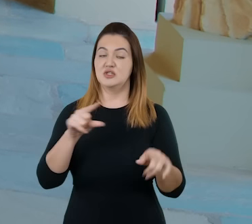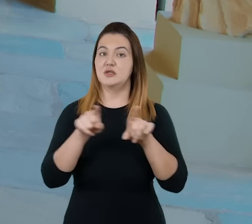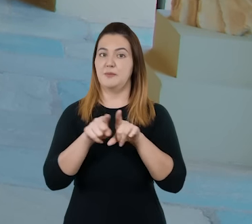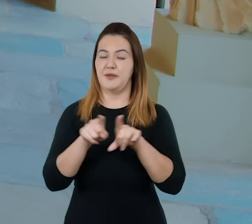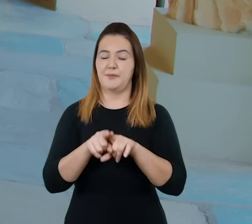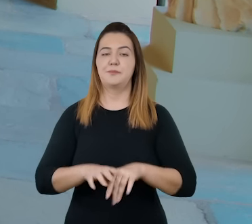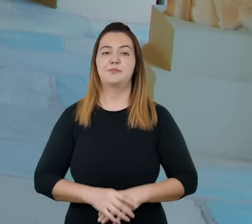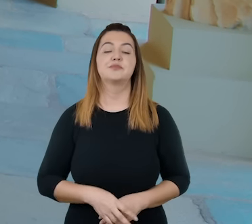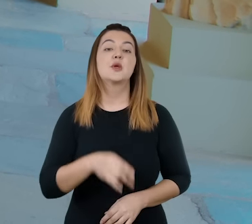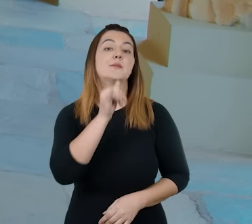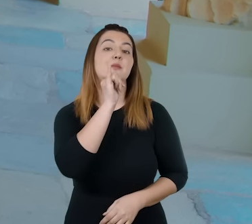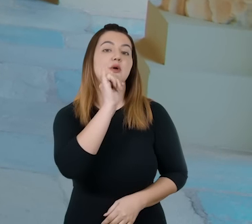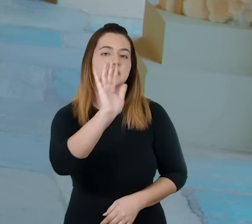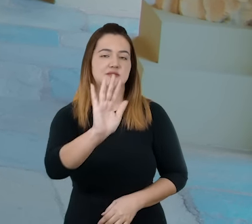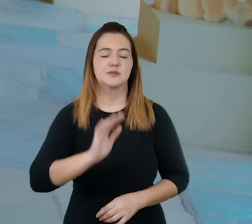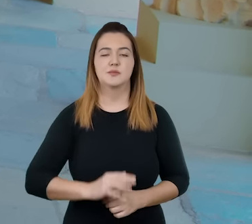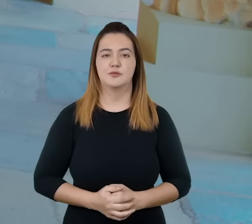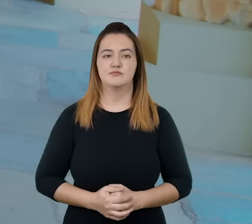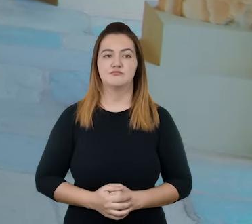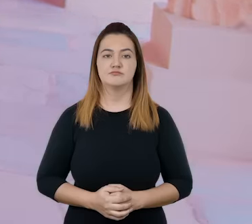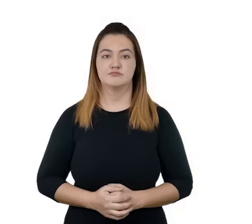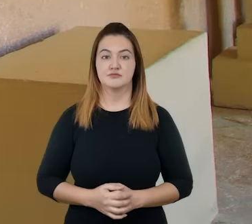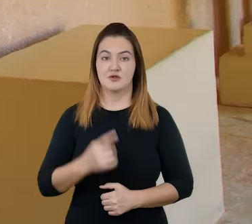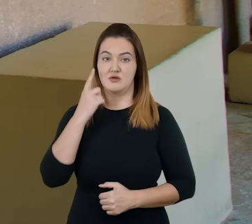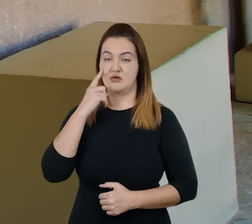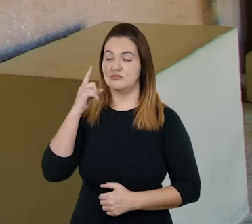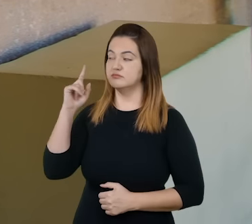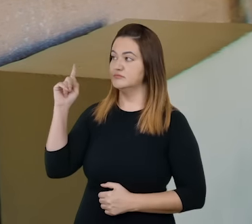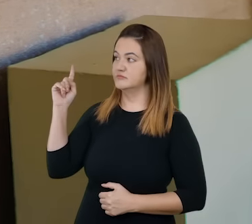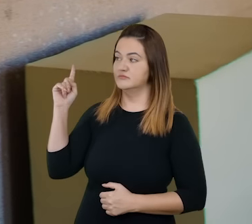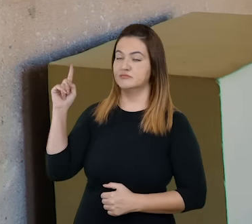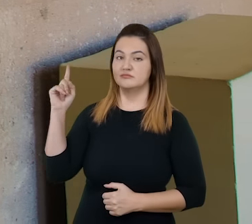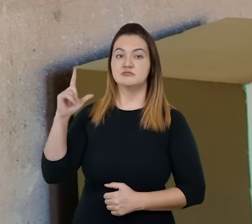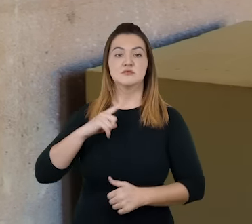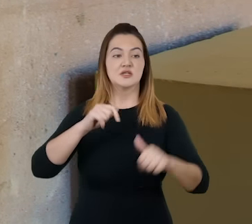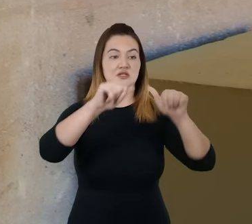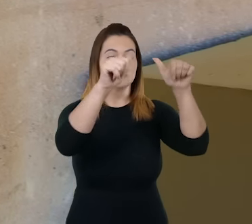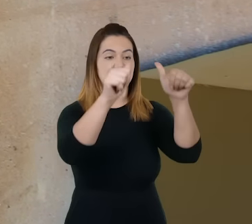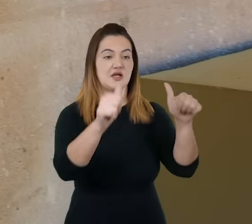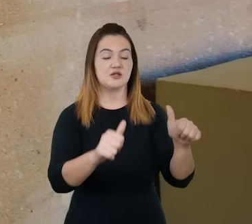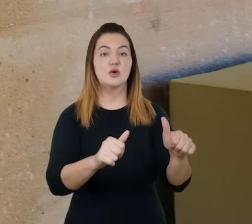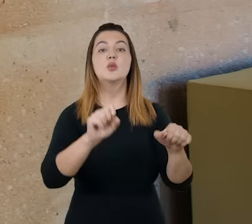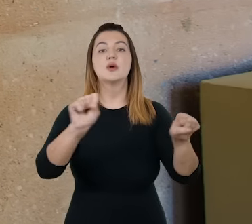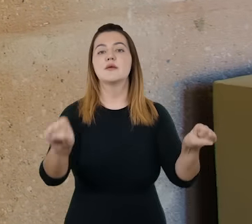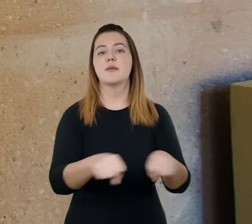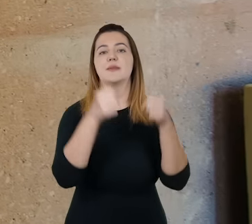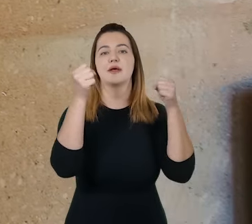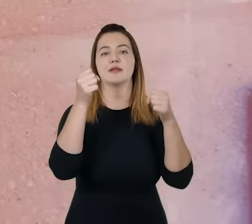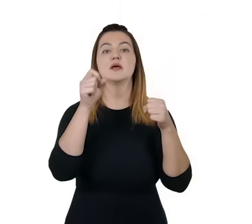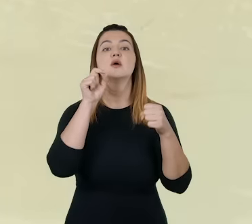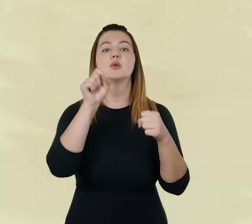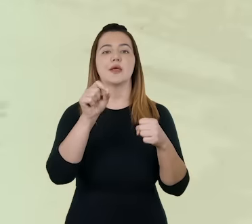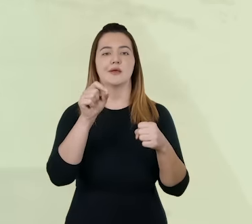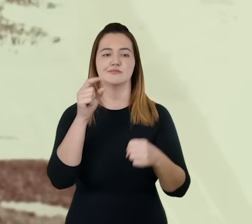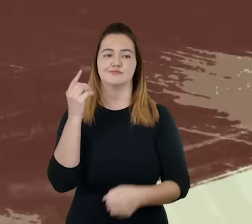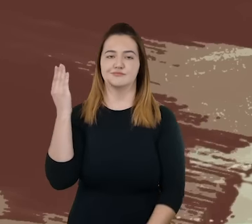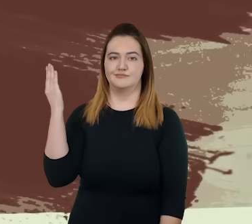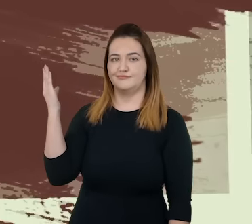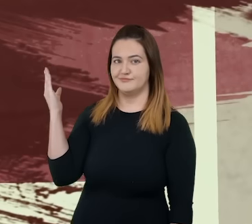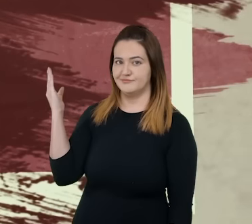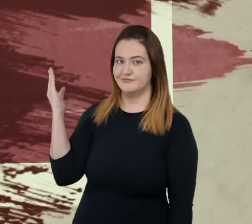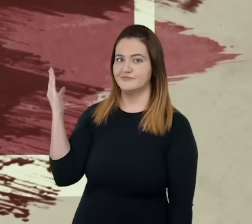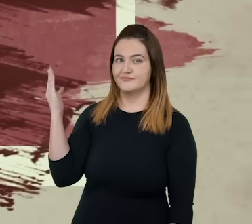cristã. Vou dar um exemplo para você. Aqui nós temos uma estátua quebrada da grande deusa mãe Cibele.